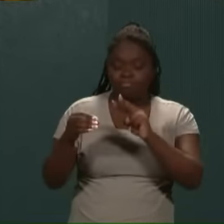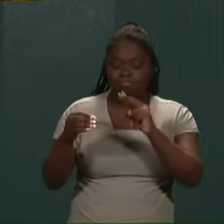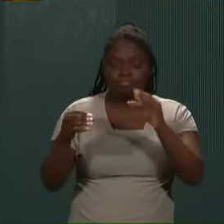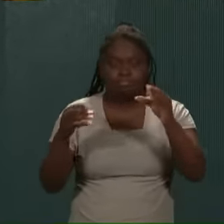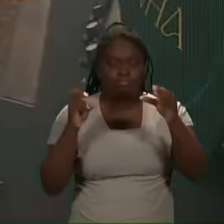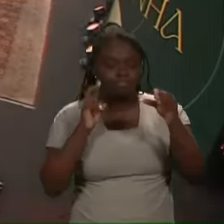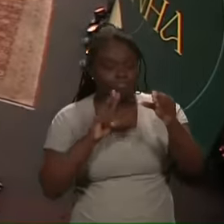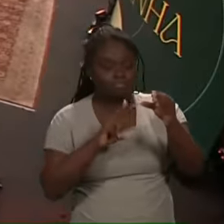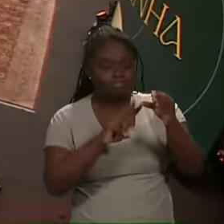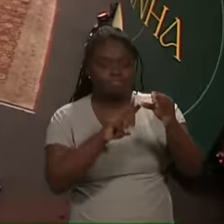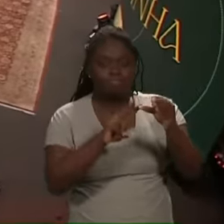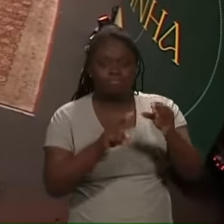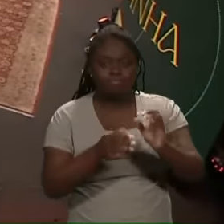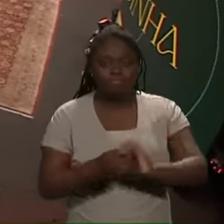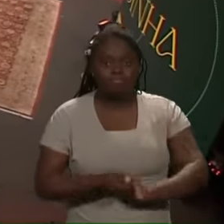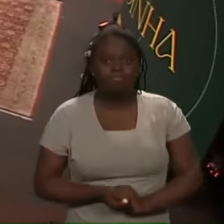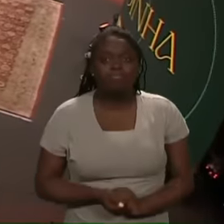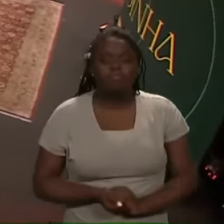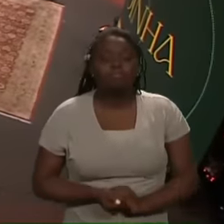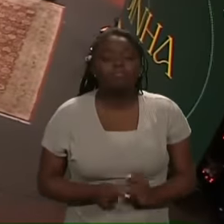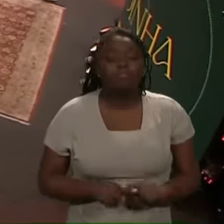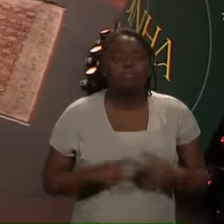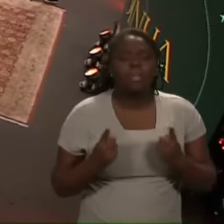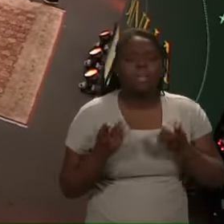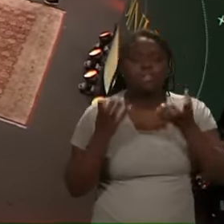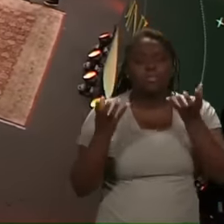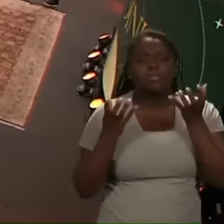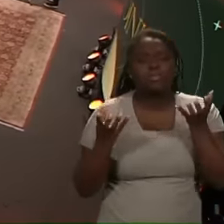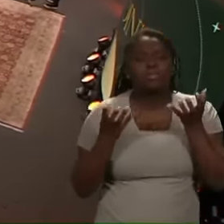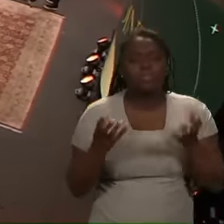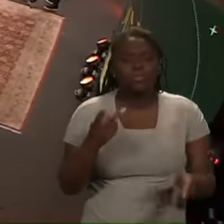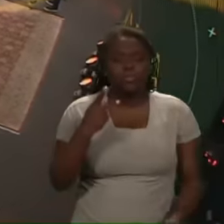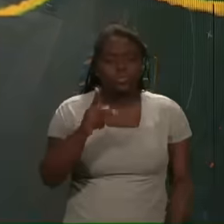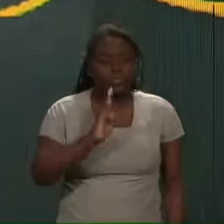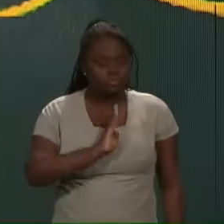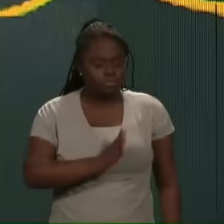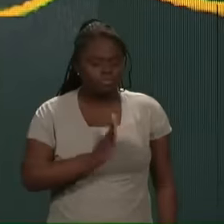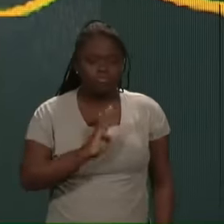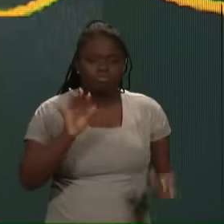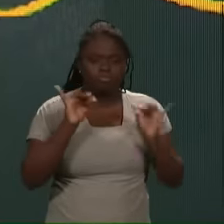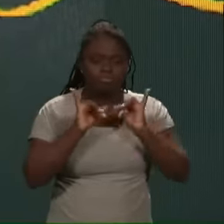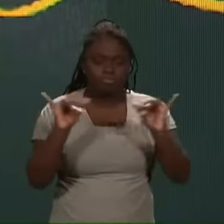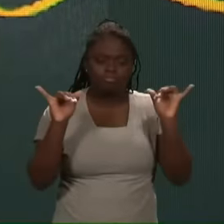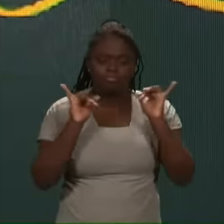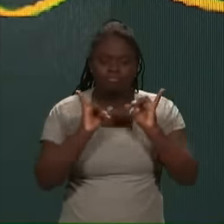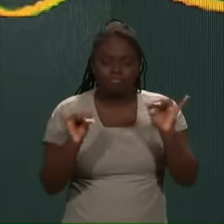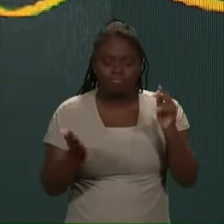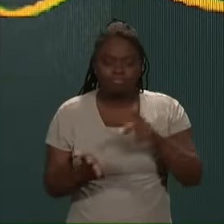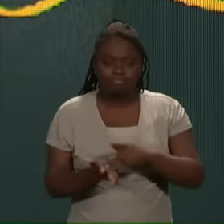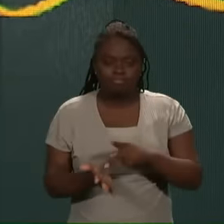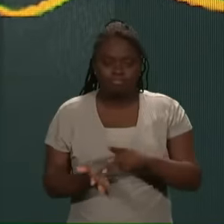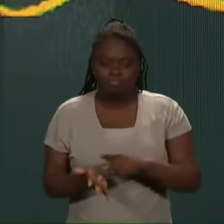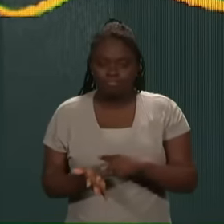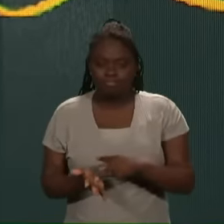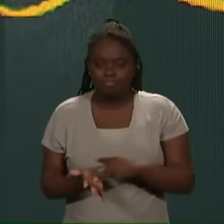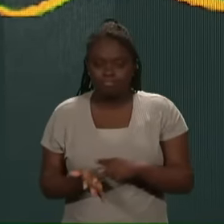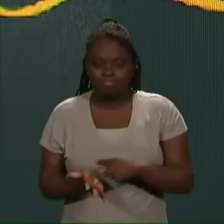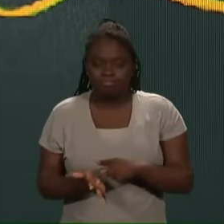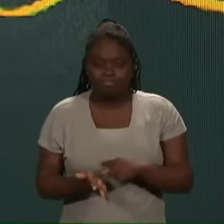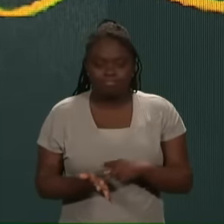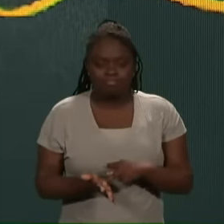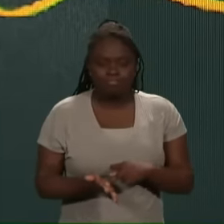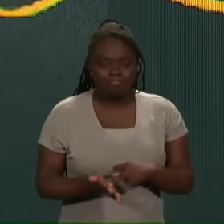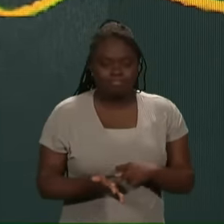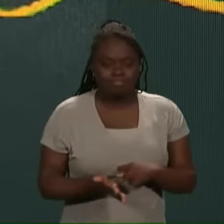cálice, mas eu queria que seu coração proclamasse esta realidade.